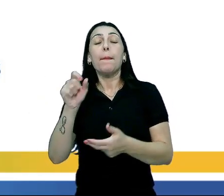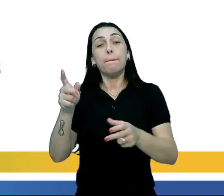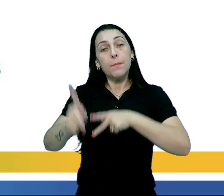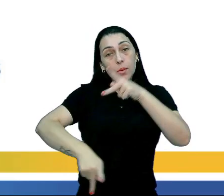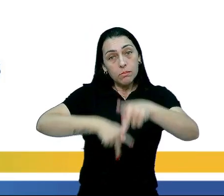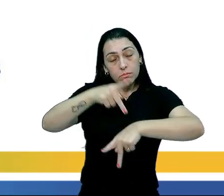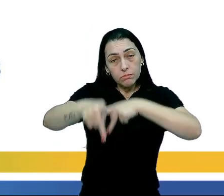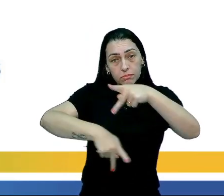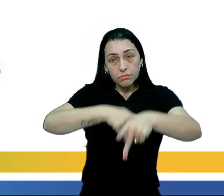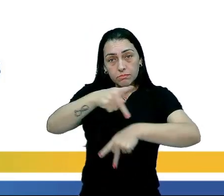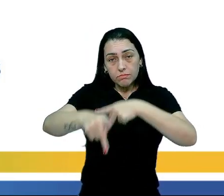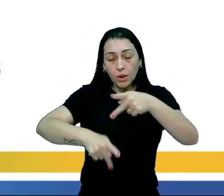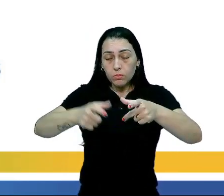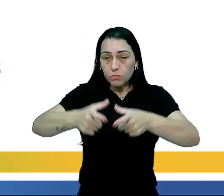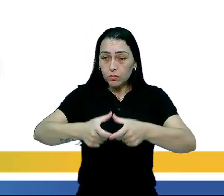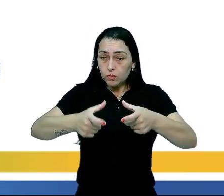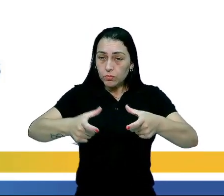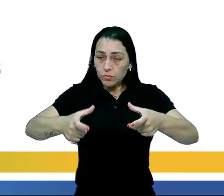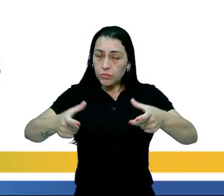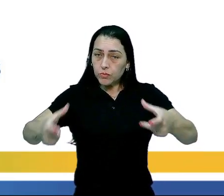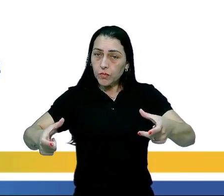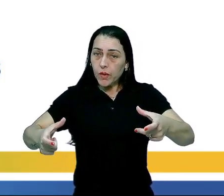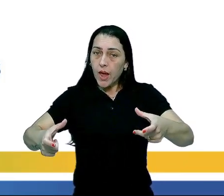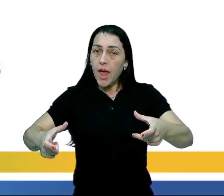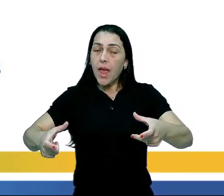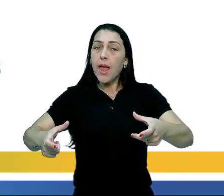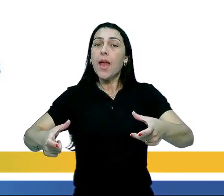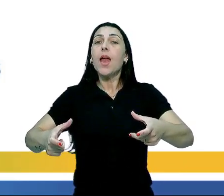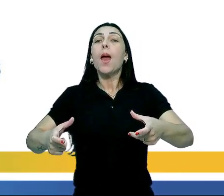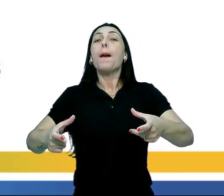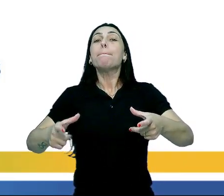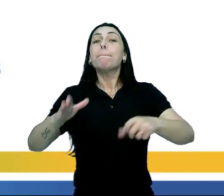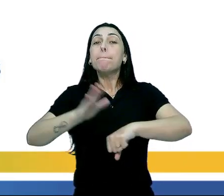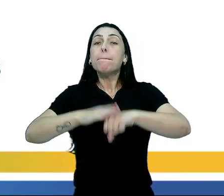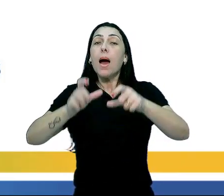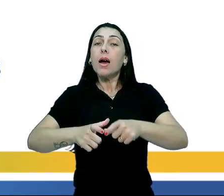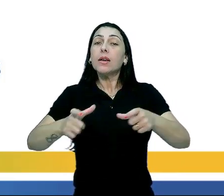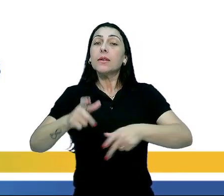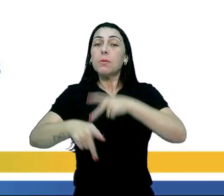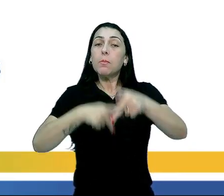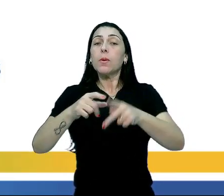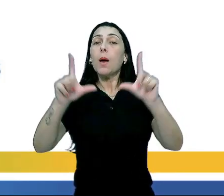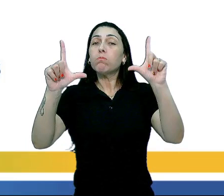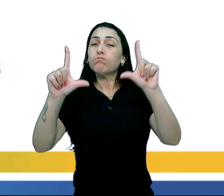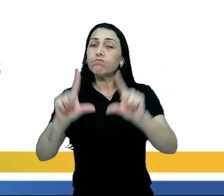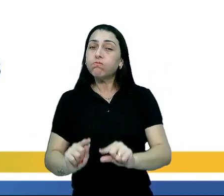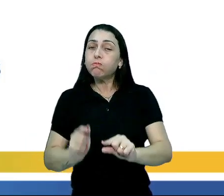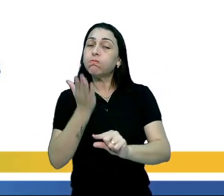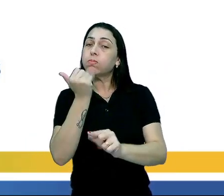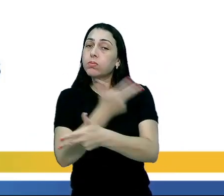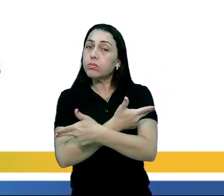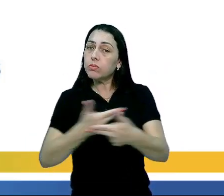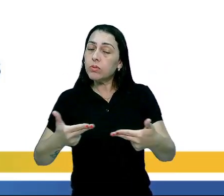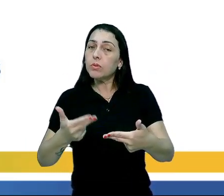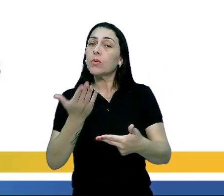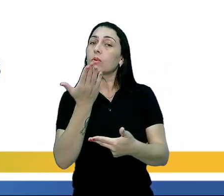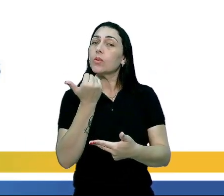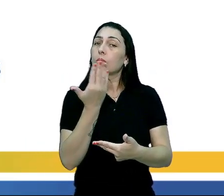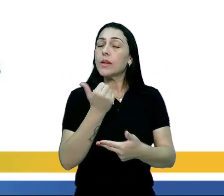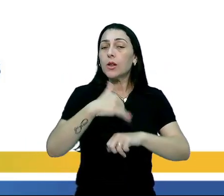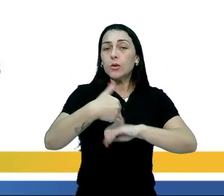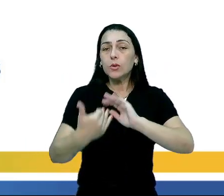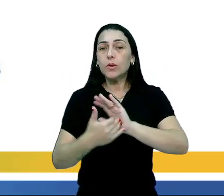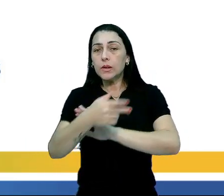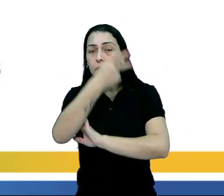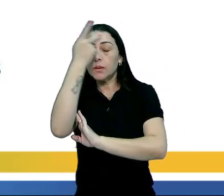população cresceria de uma forma tão absurda que não teríamos aí alimentos, não teríamos como alimentar